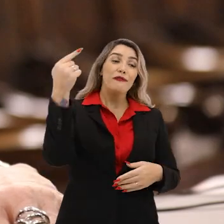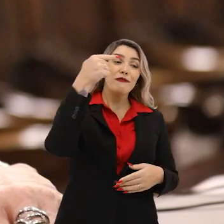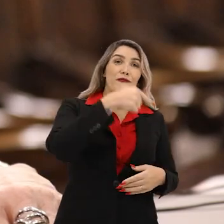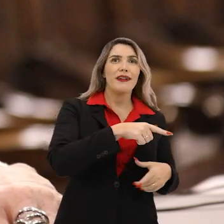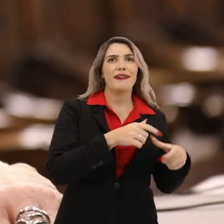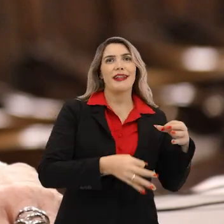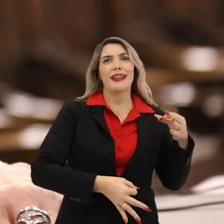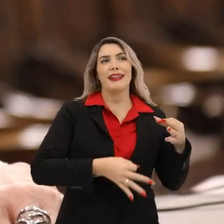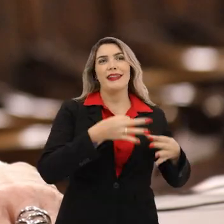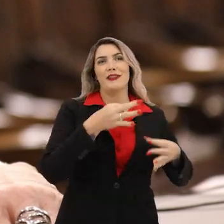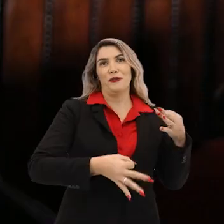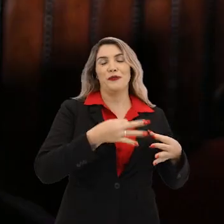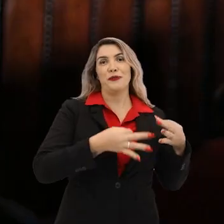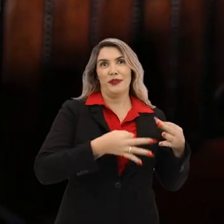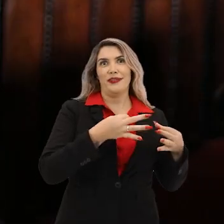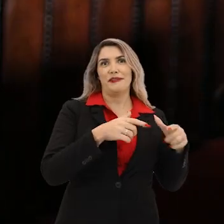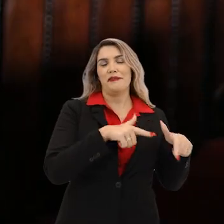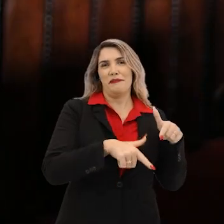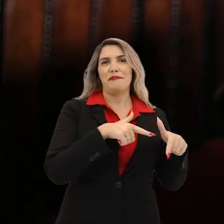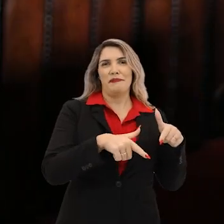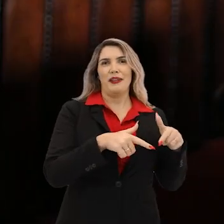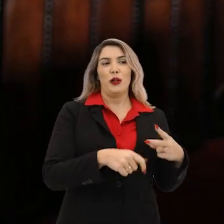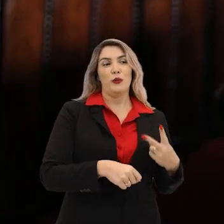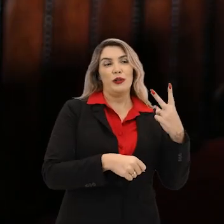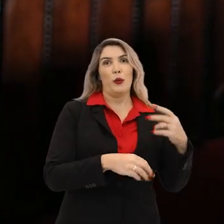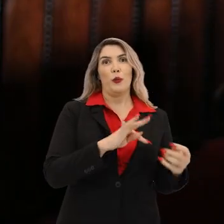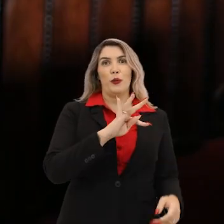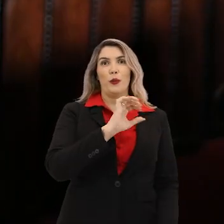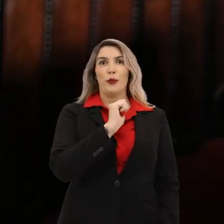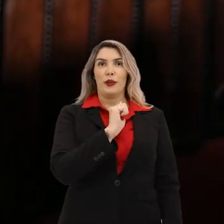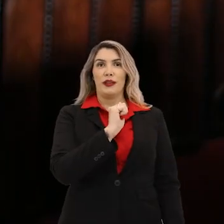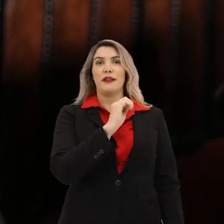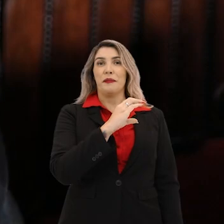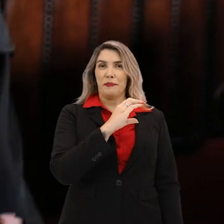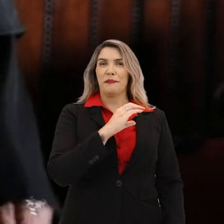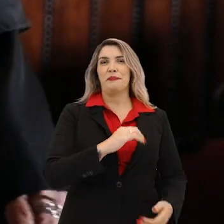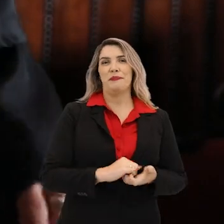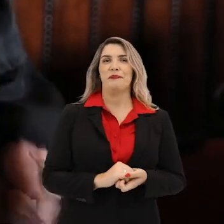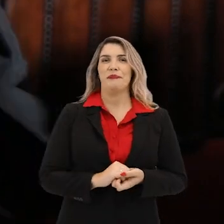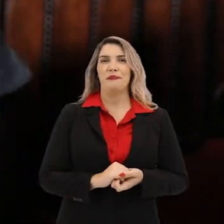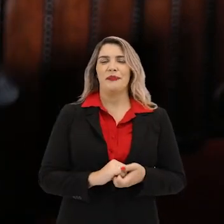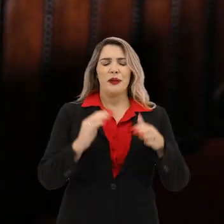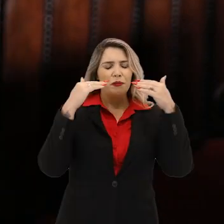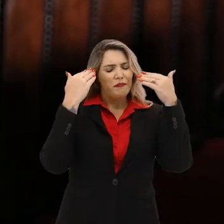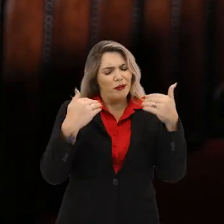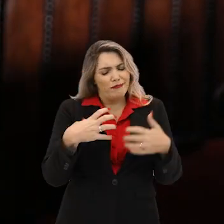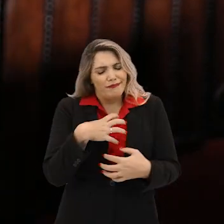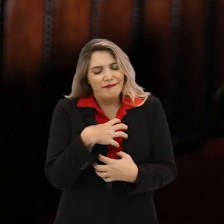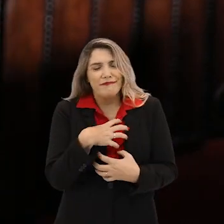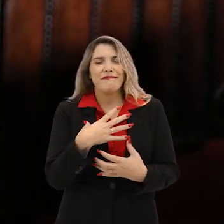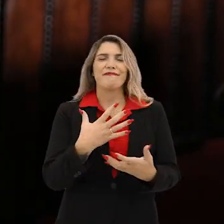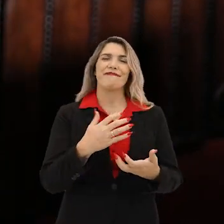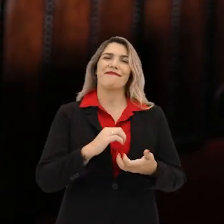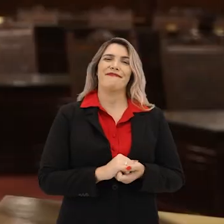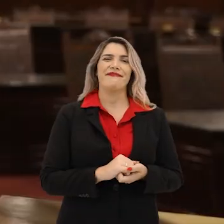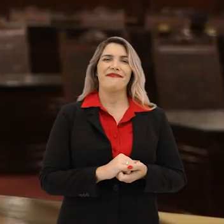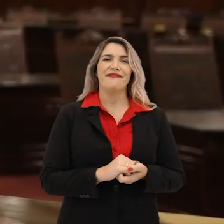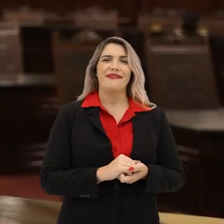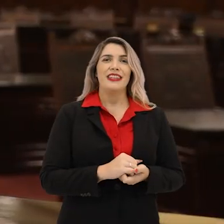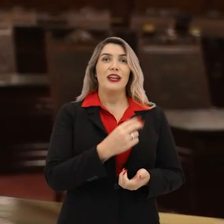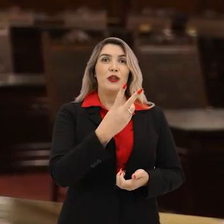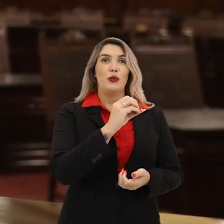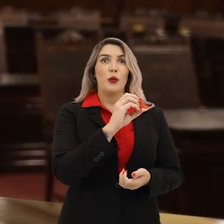na qualidade de juíza do 2º Tribunal de Alçada Civil, já foi uma honra imensa para mim.